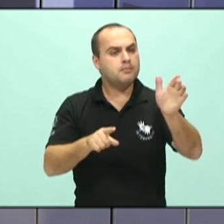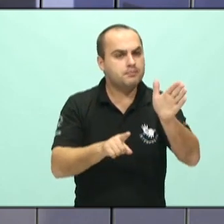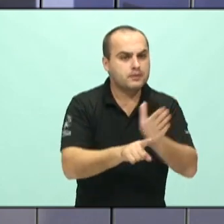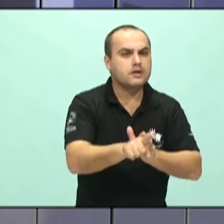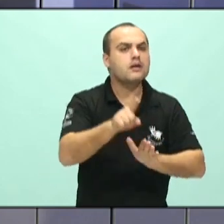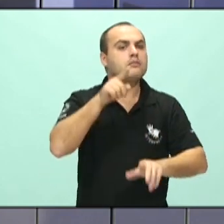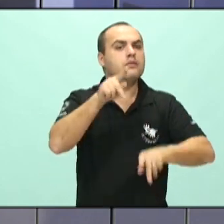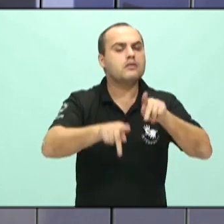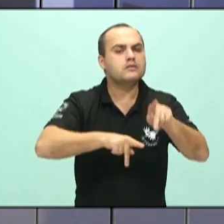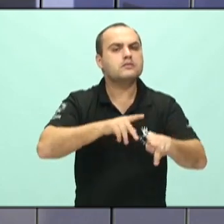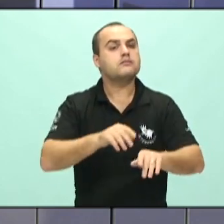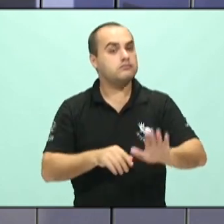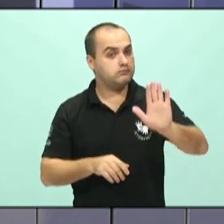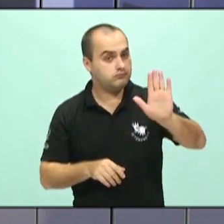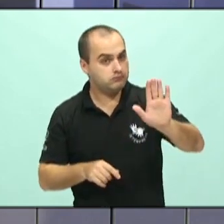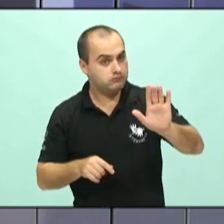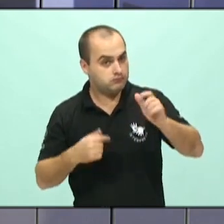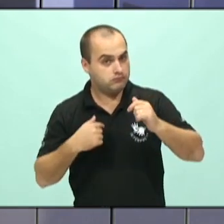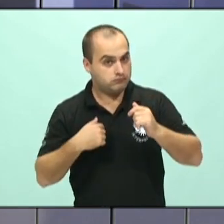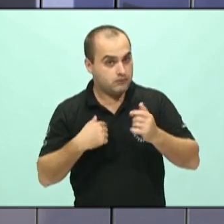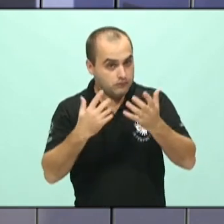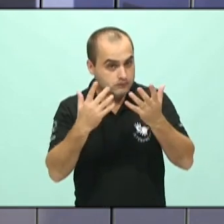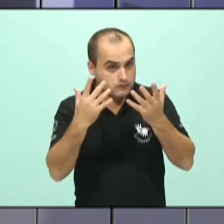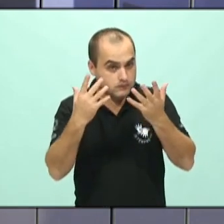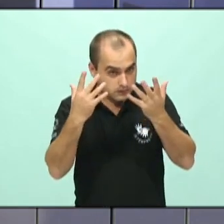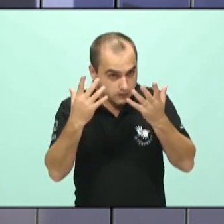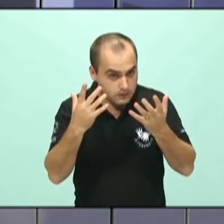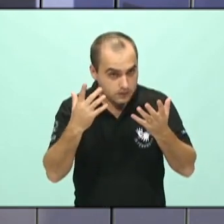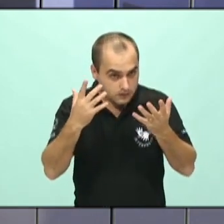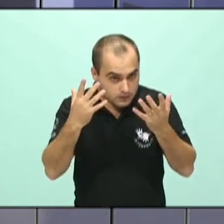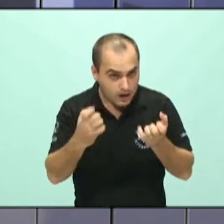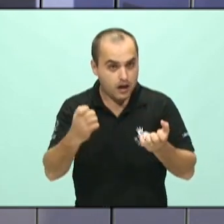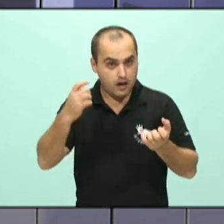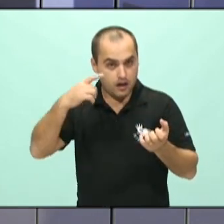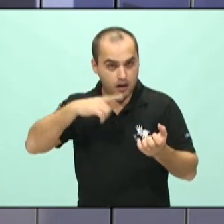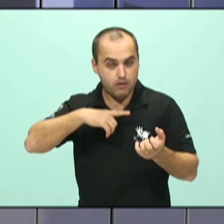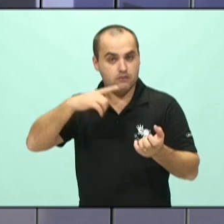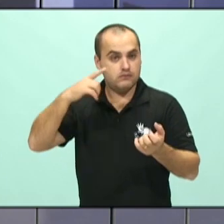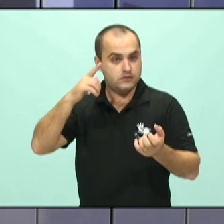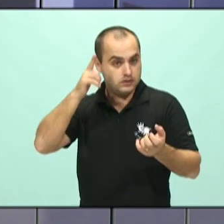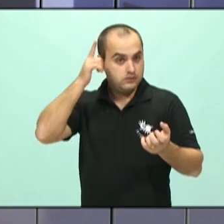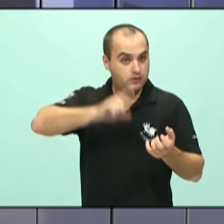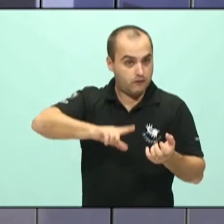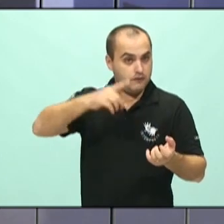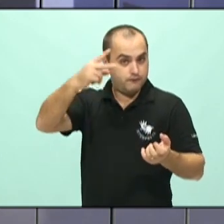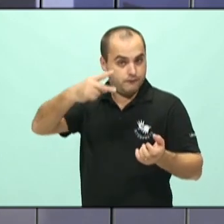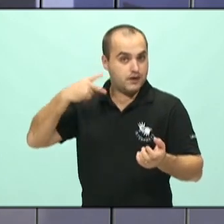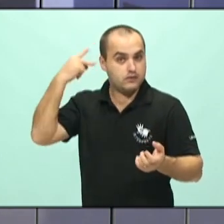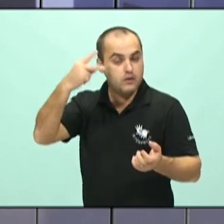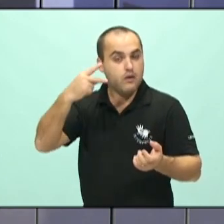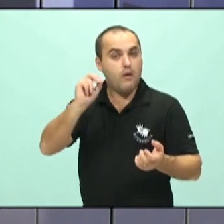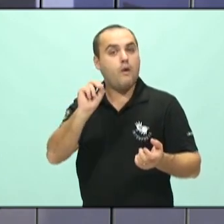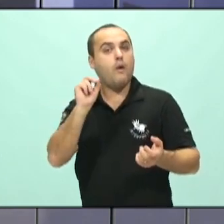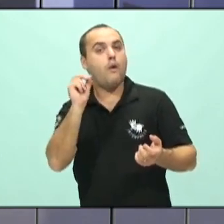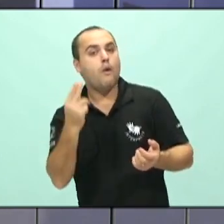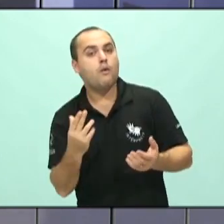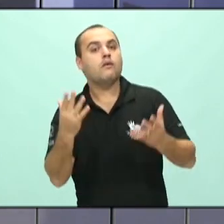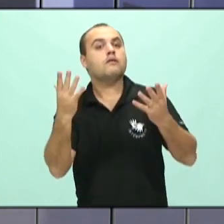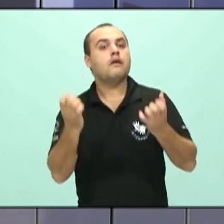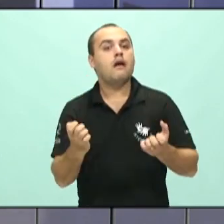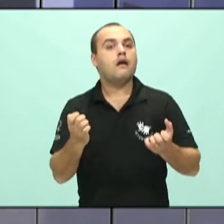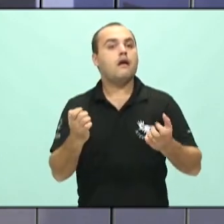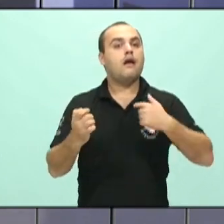Gente, o que vocês acham? Eu devo ser candidato? Você quer me recontratar como vereador? Ou você quer me contratar agora